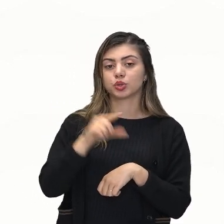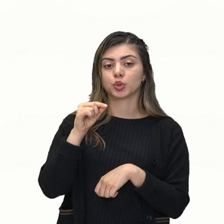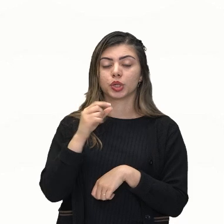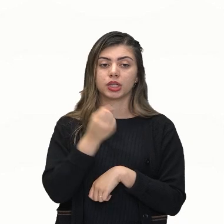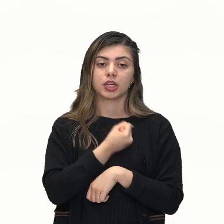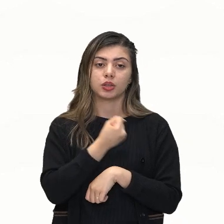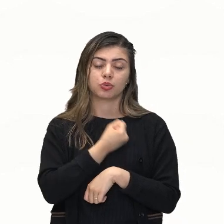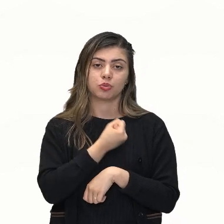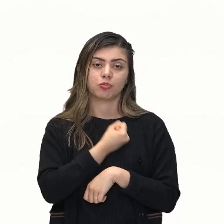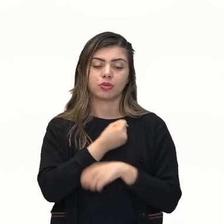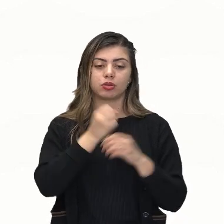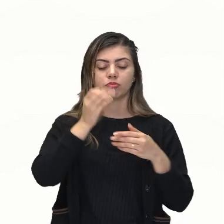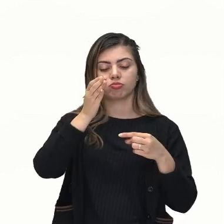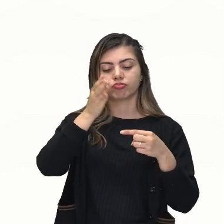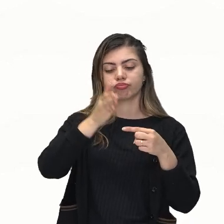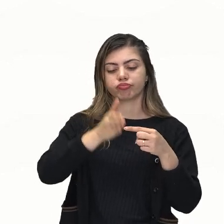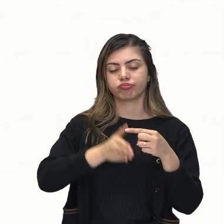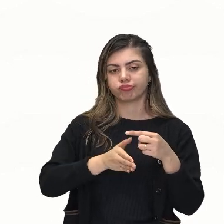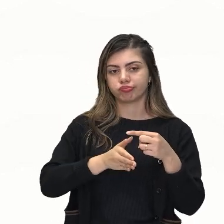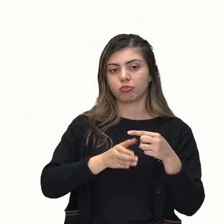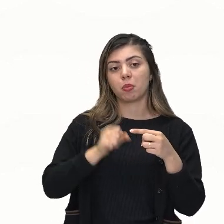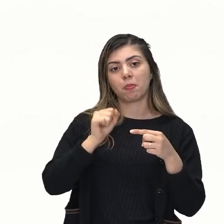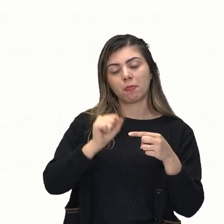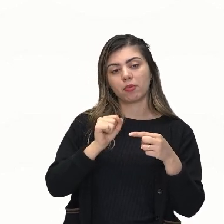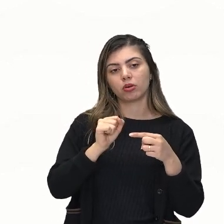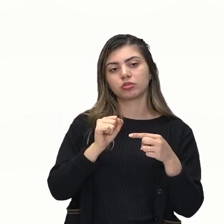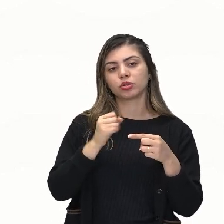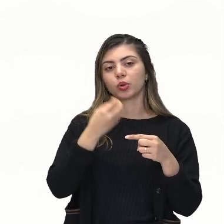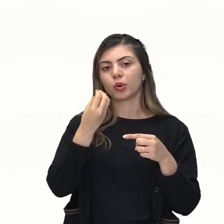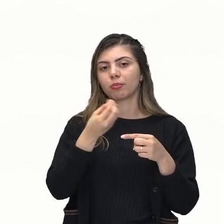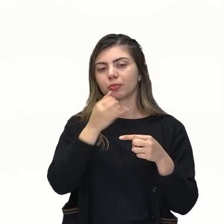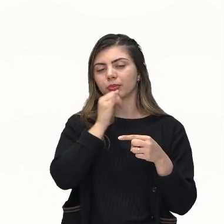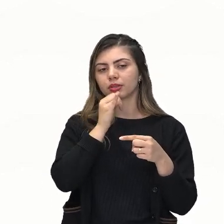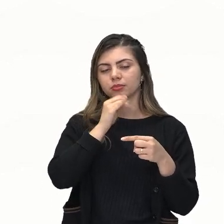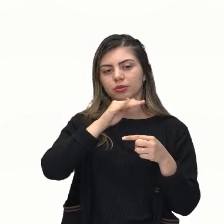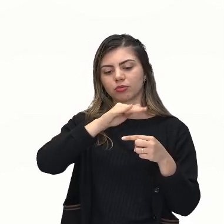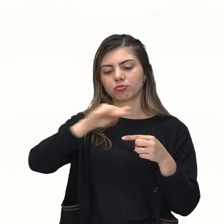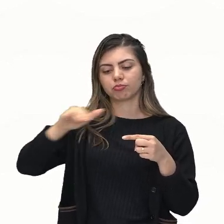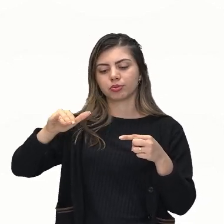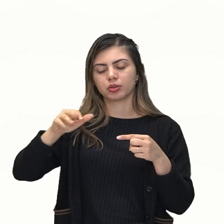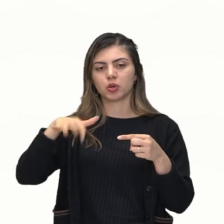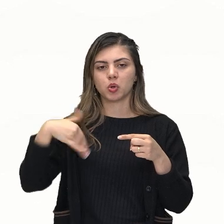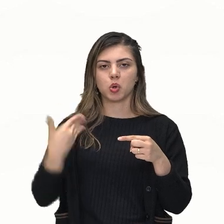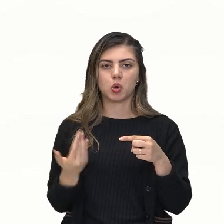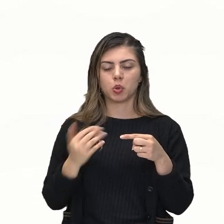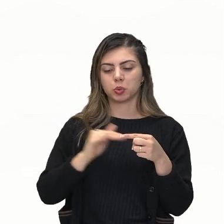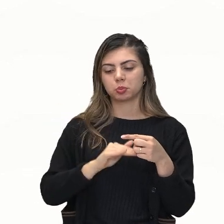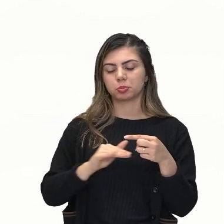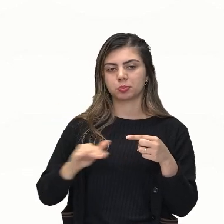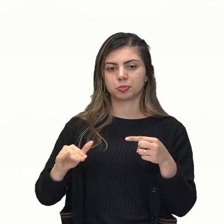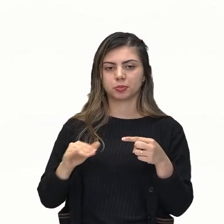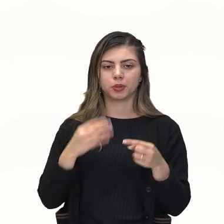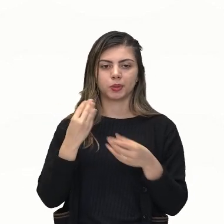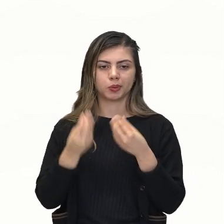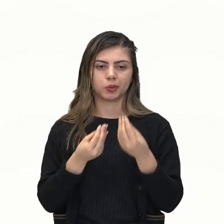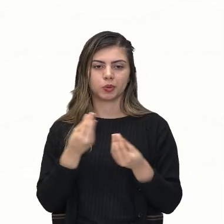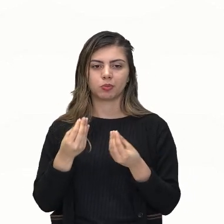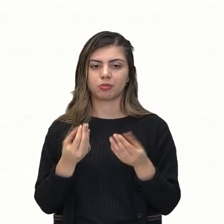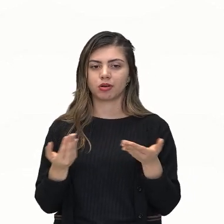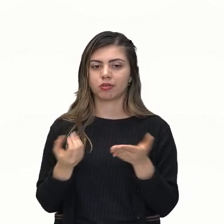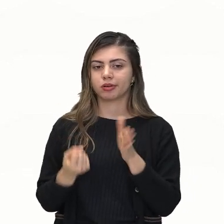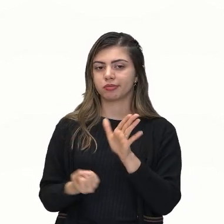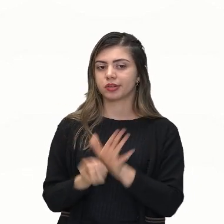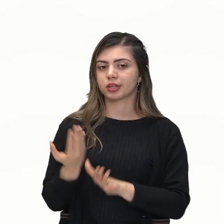da horizontal. Pode ser os 2 de cima ou os 2 de baixo, tá? E aí você vai montar aqui, ó,